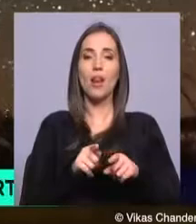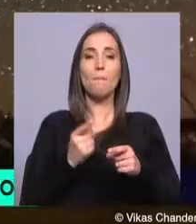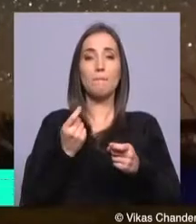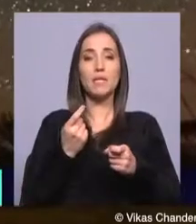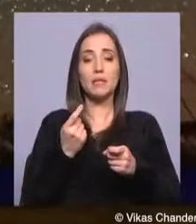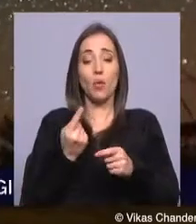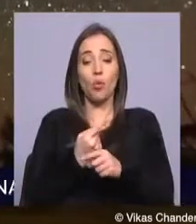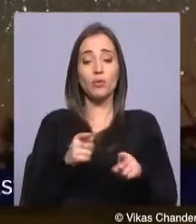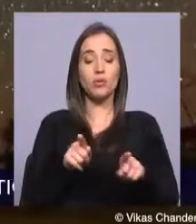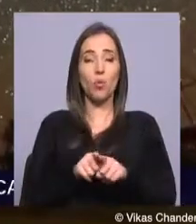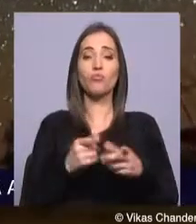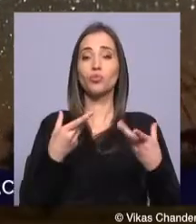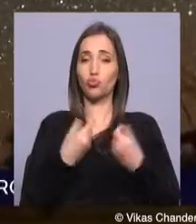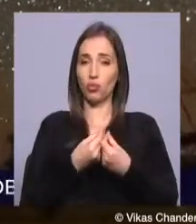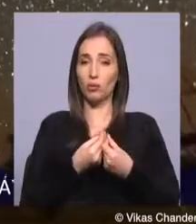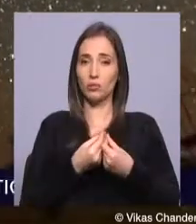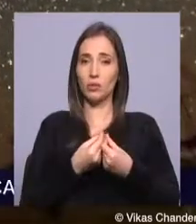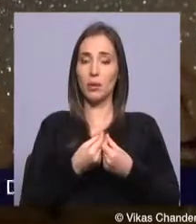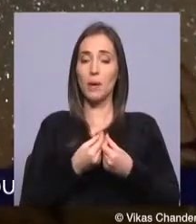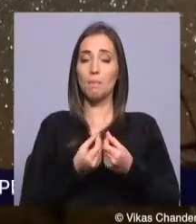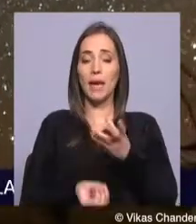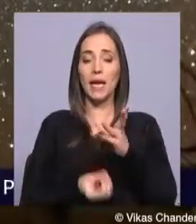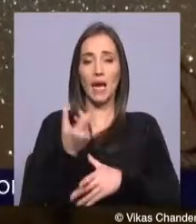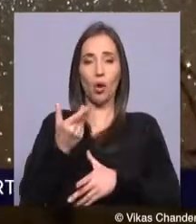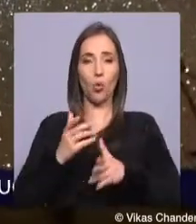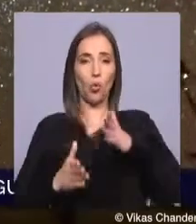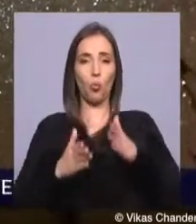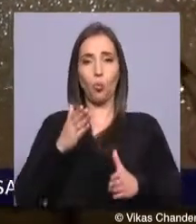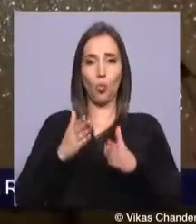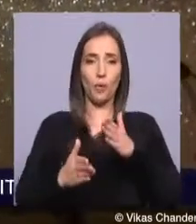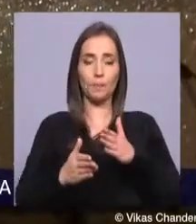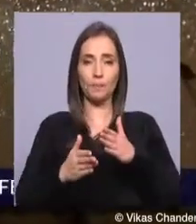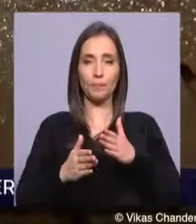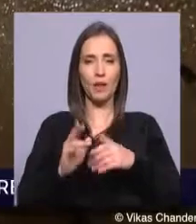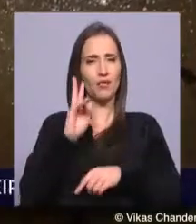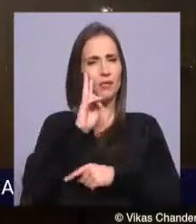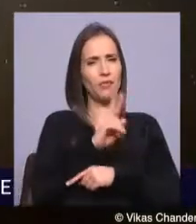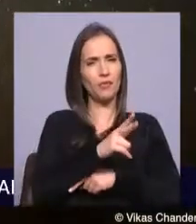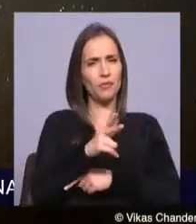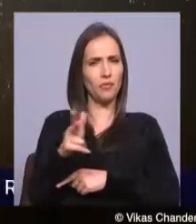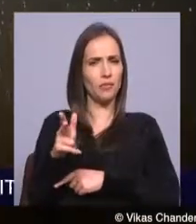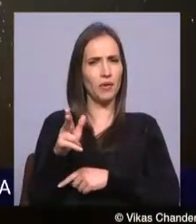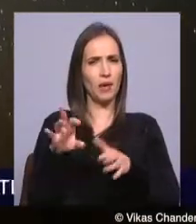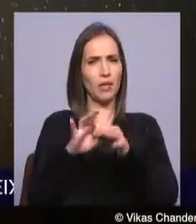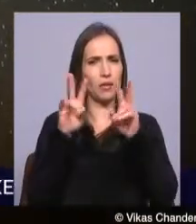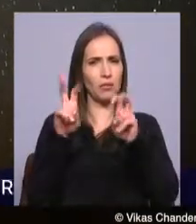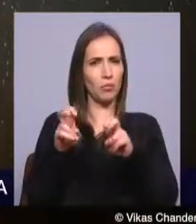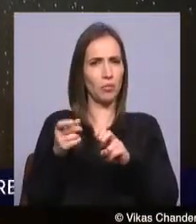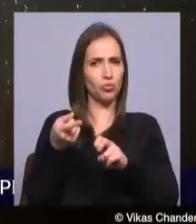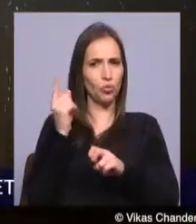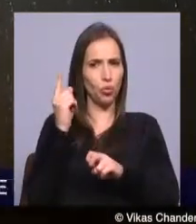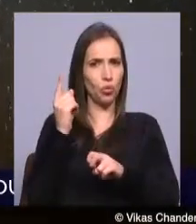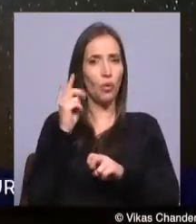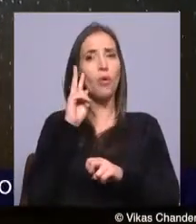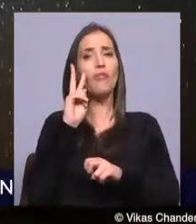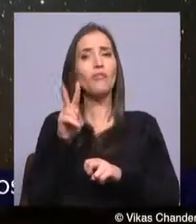portanto, aliaram-se para desenhar esse robô. E, como eles rapidamente... Estas imagens é que não têm a ver com o assunto, são as do robô, se pudéssemos ver. É que